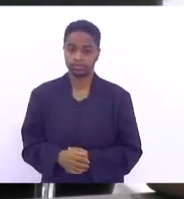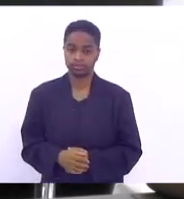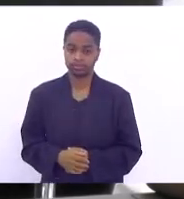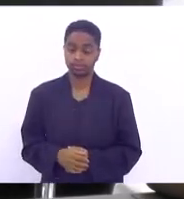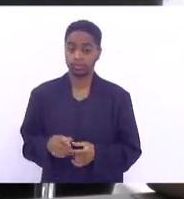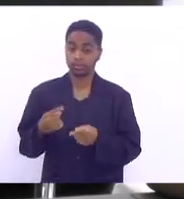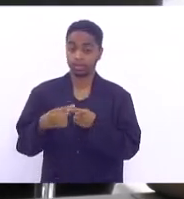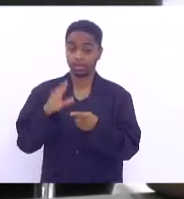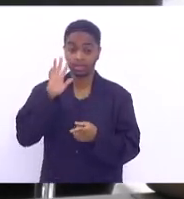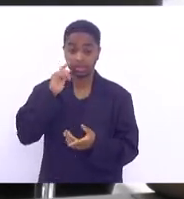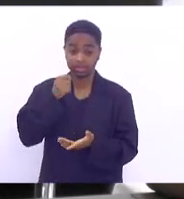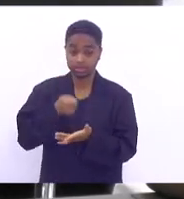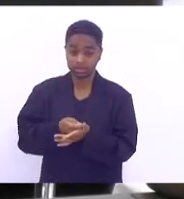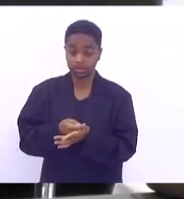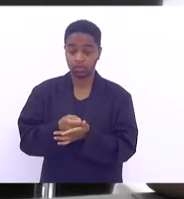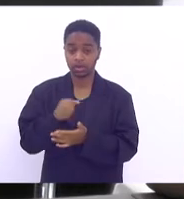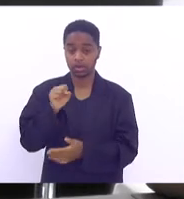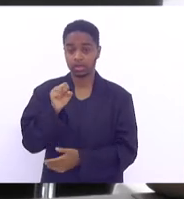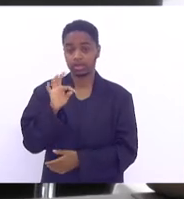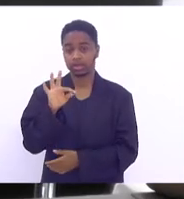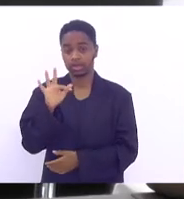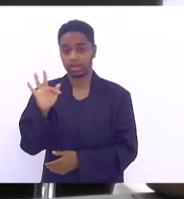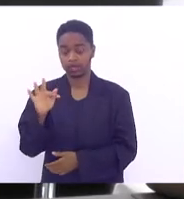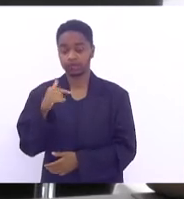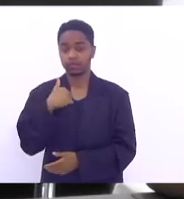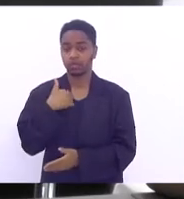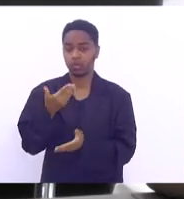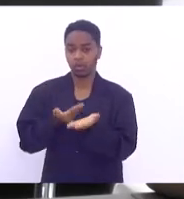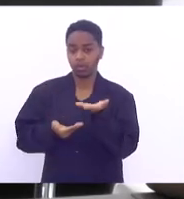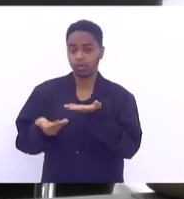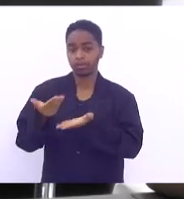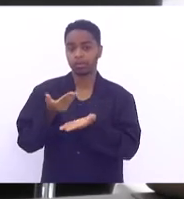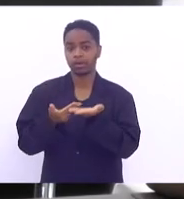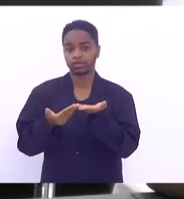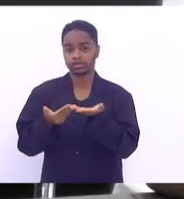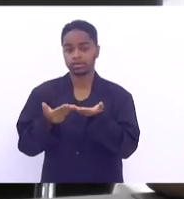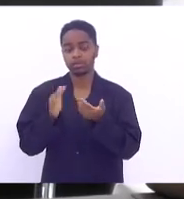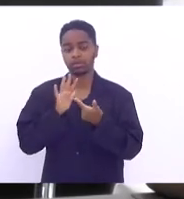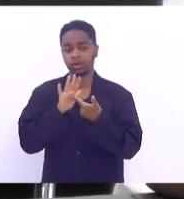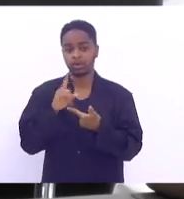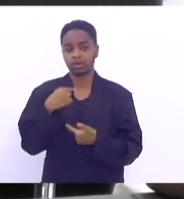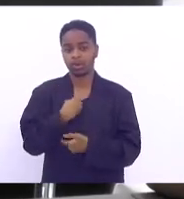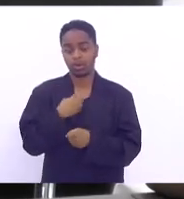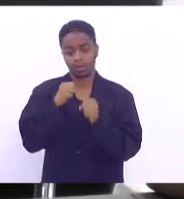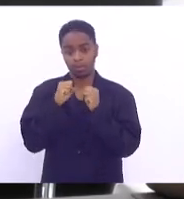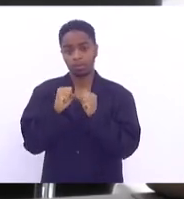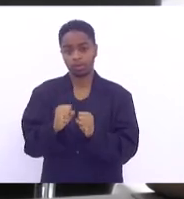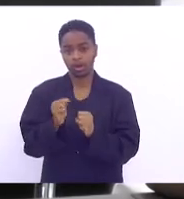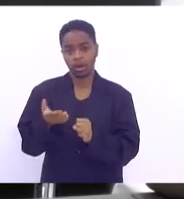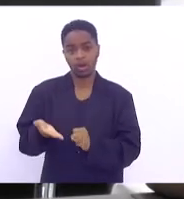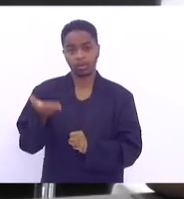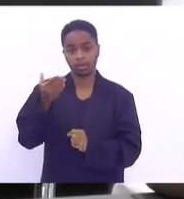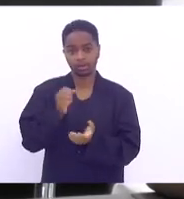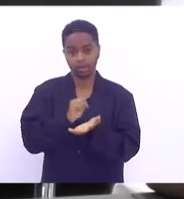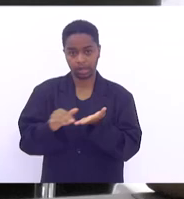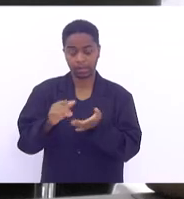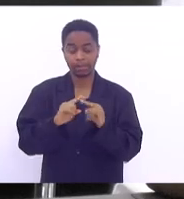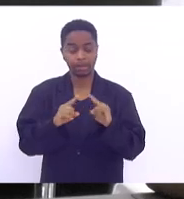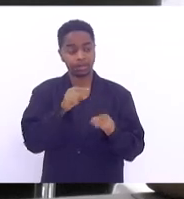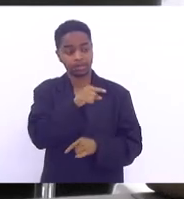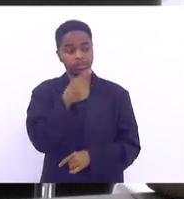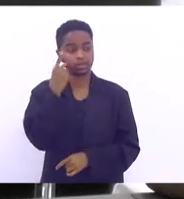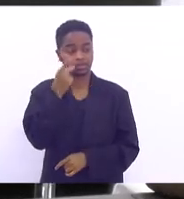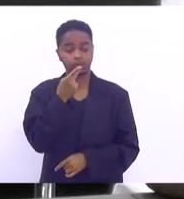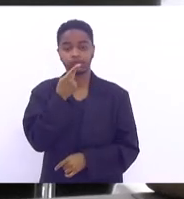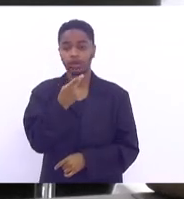Aquela decisão do Supremo, que eu até compartilhei com nós todos, que diz que a gente pode aumentar a despesa, com exceção, o deputado Luiz Paulo falou hoje